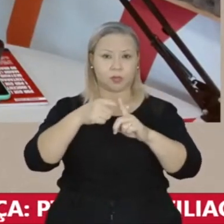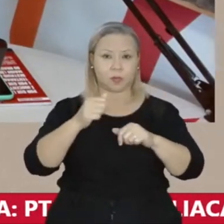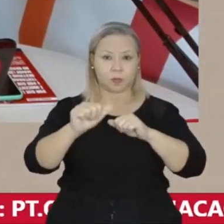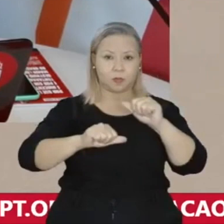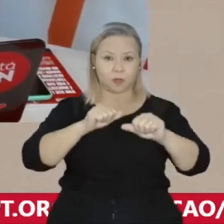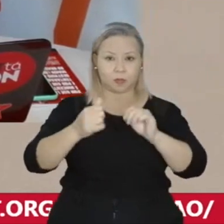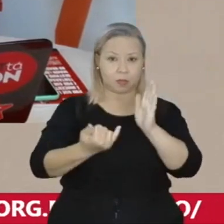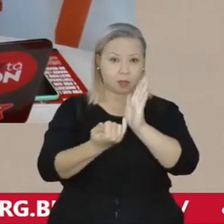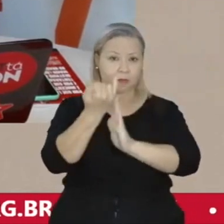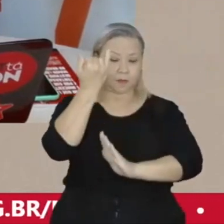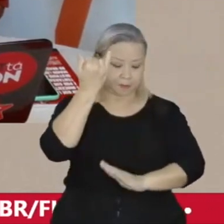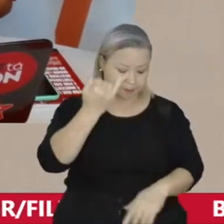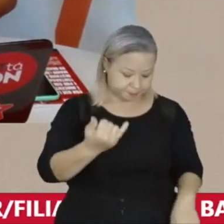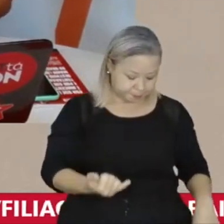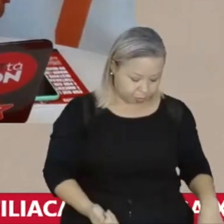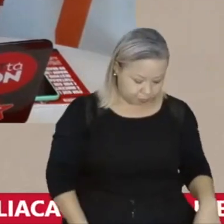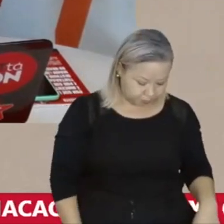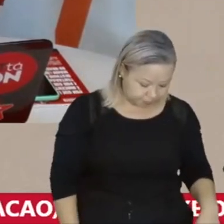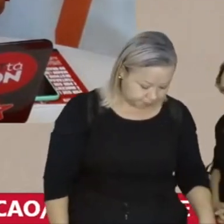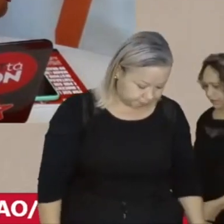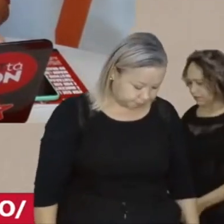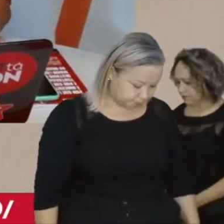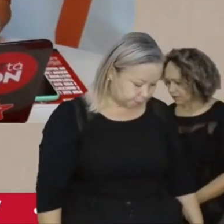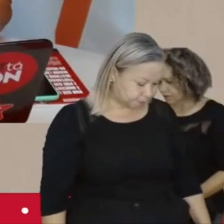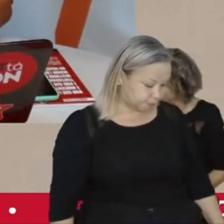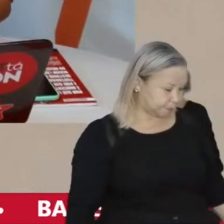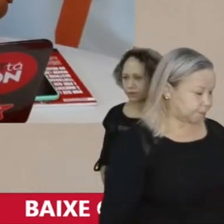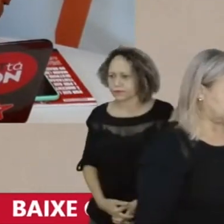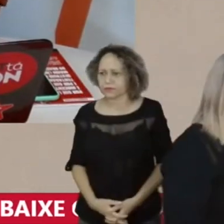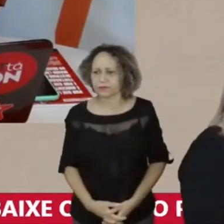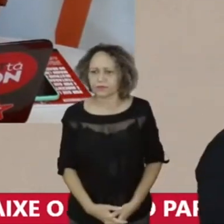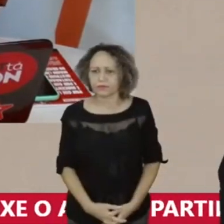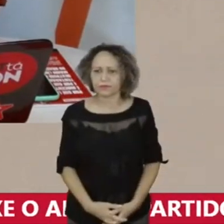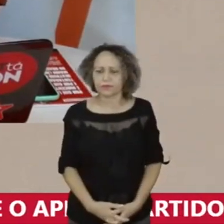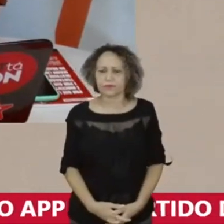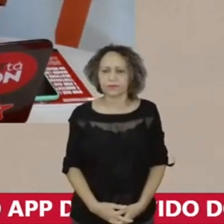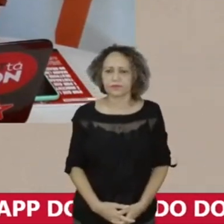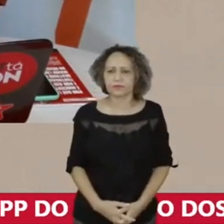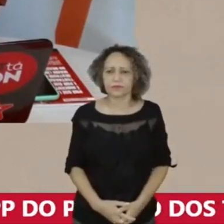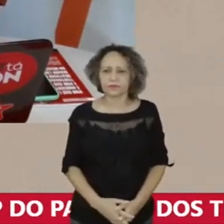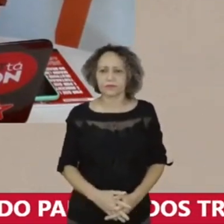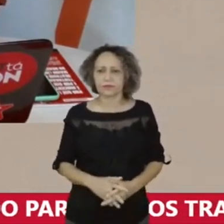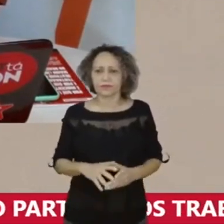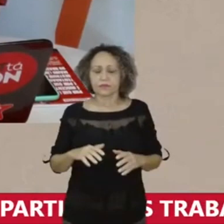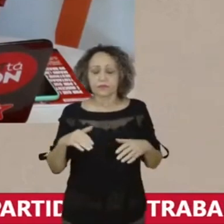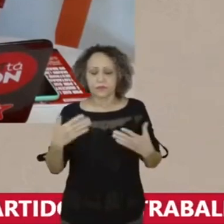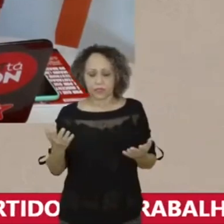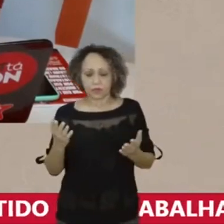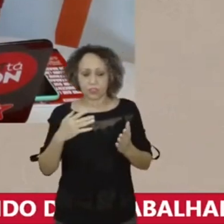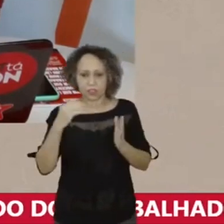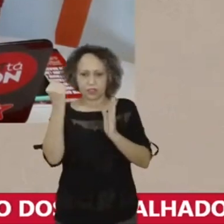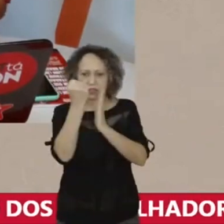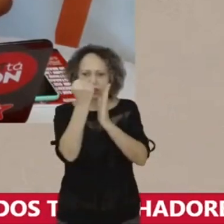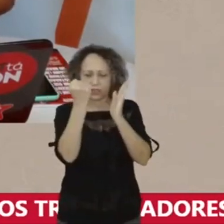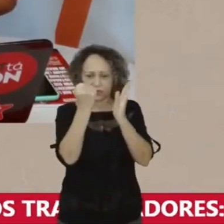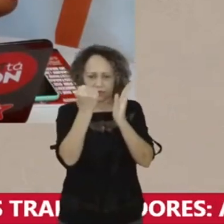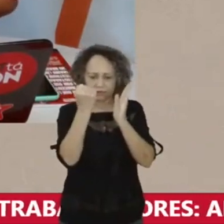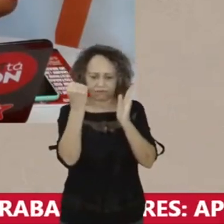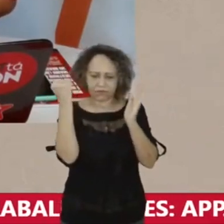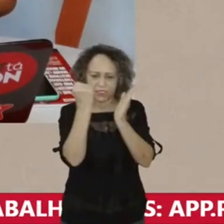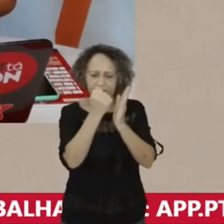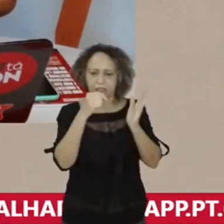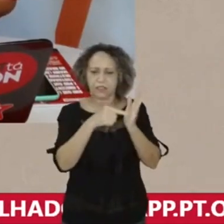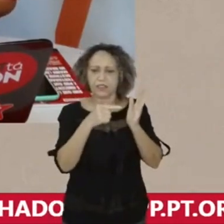de inflação para 2022. Isso já é registrado nos dados que são publicados semanalmente sobre a expectativa